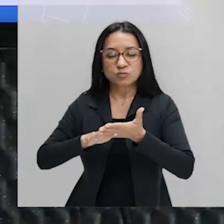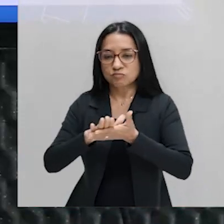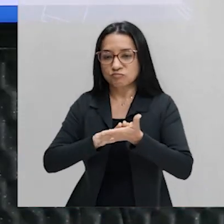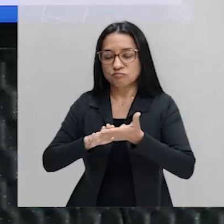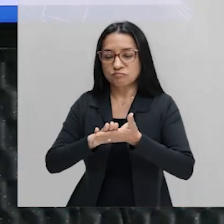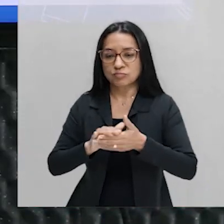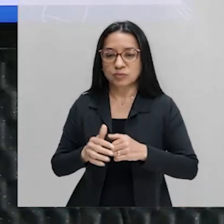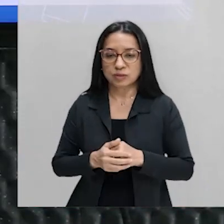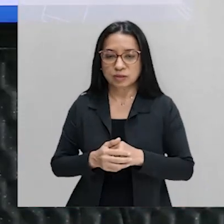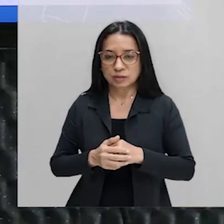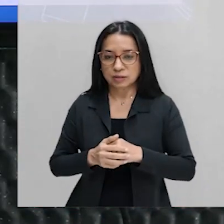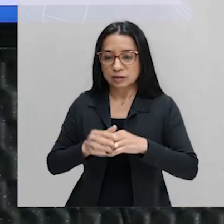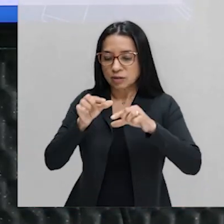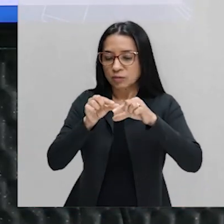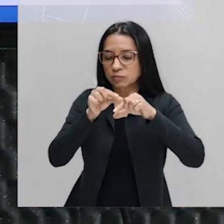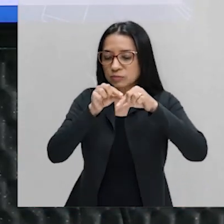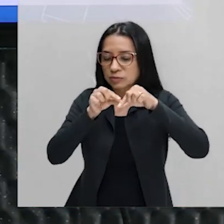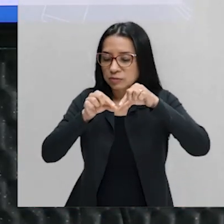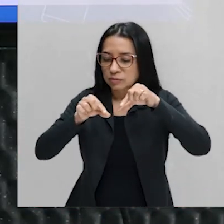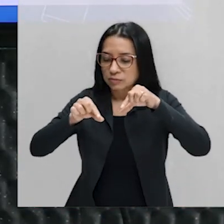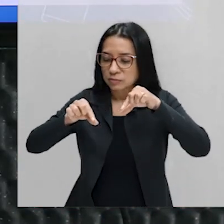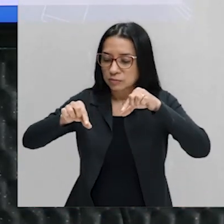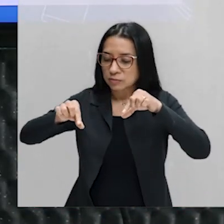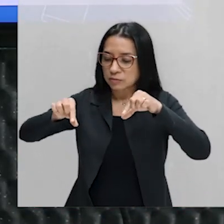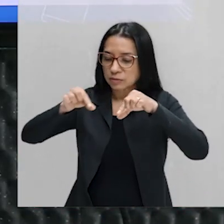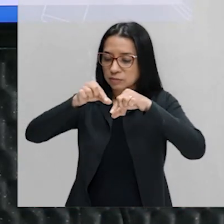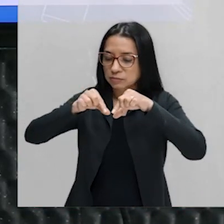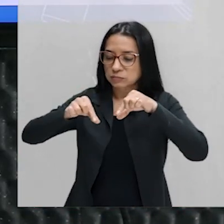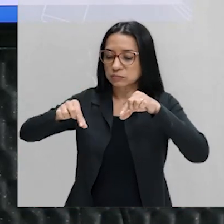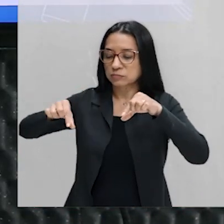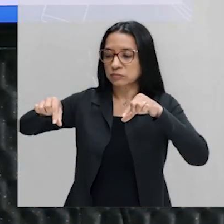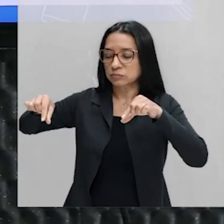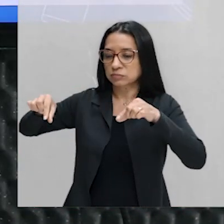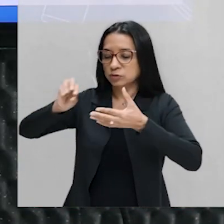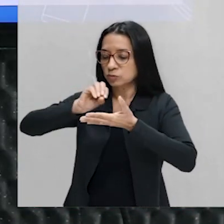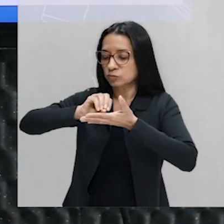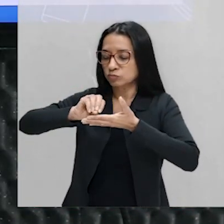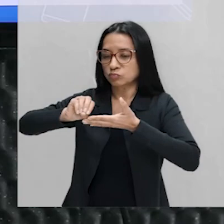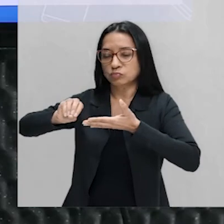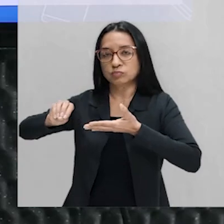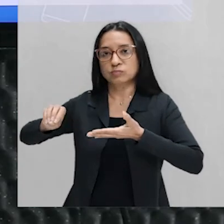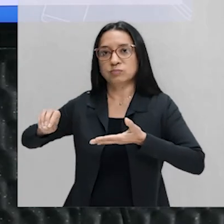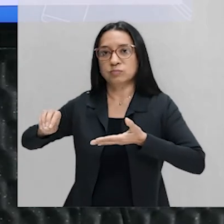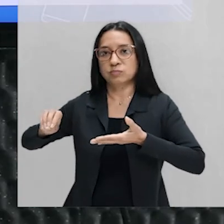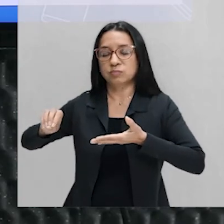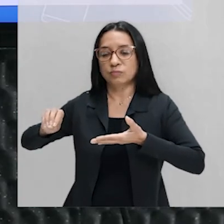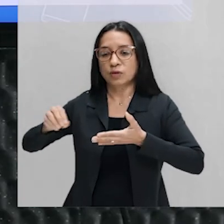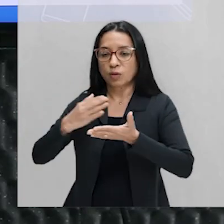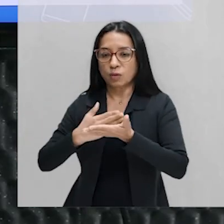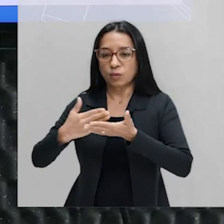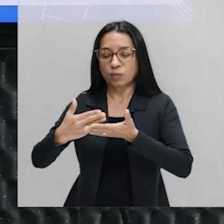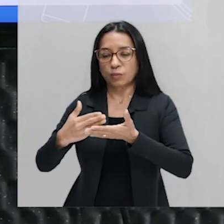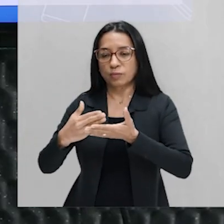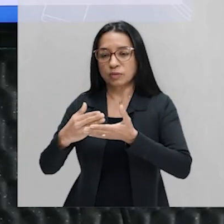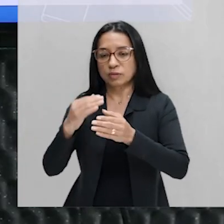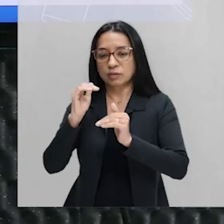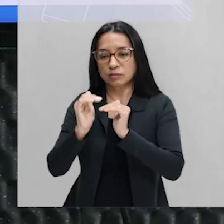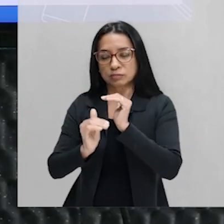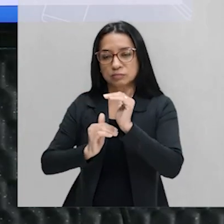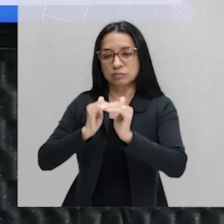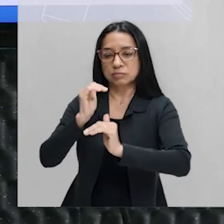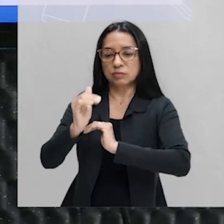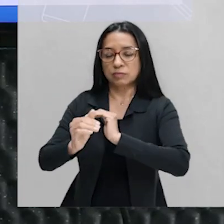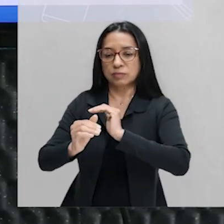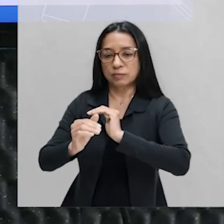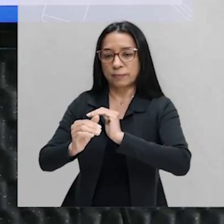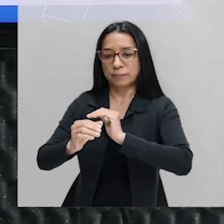passo que ele vai sendo transportado, pessoal, por meio desse canal, que é o ovíduto, vai começar a se formar, tá,